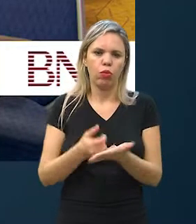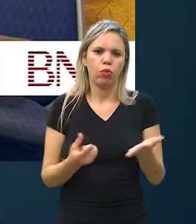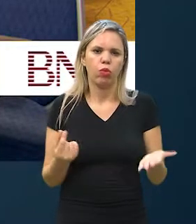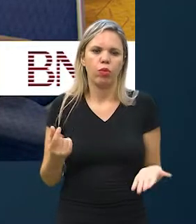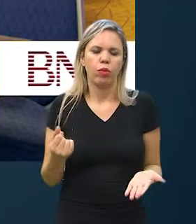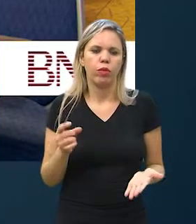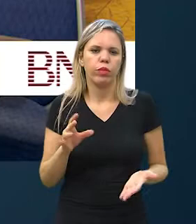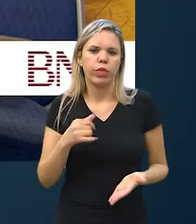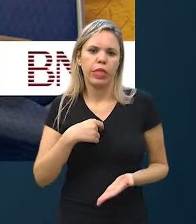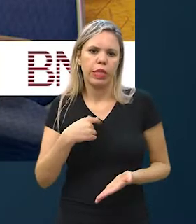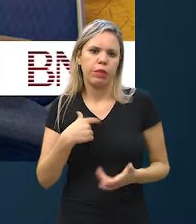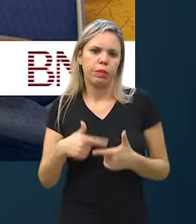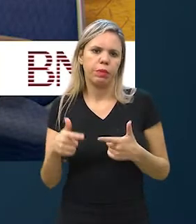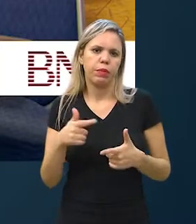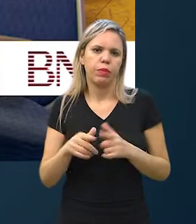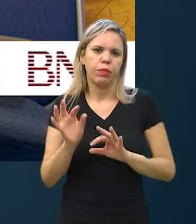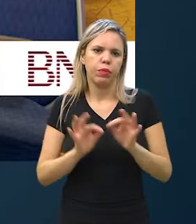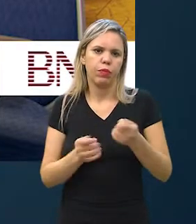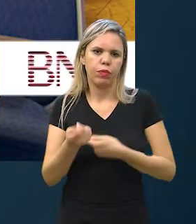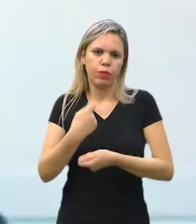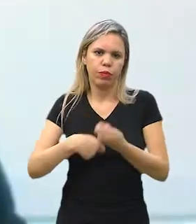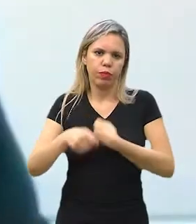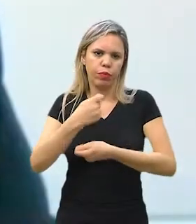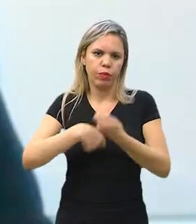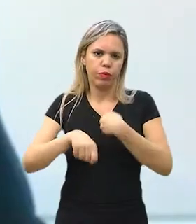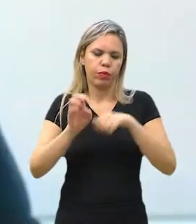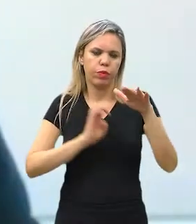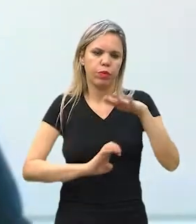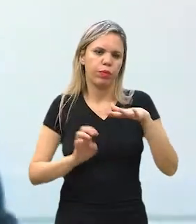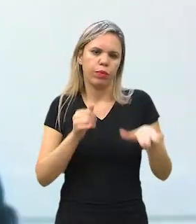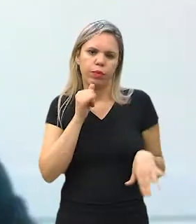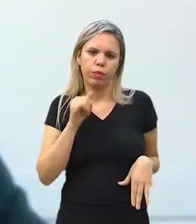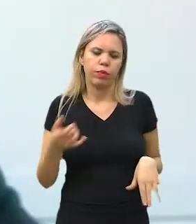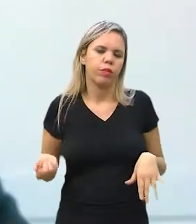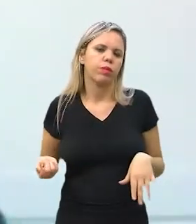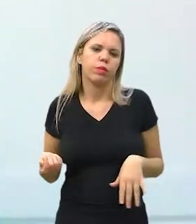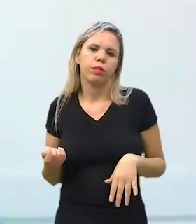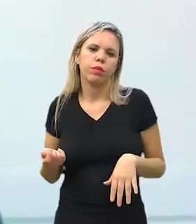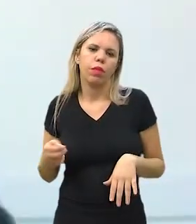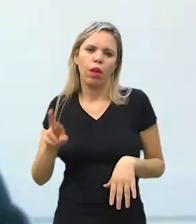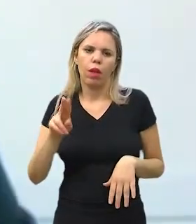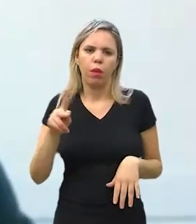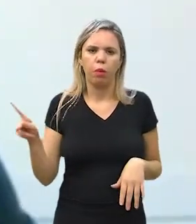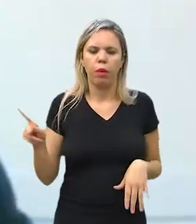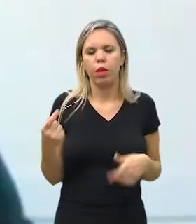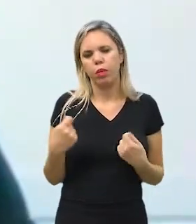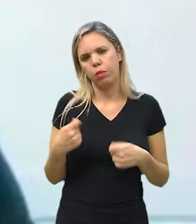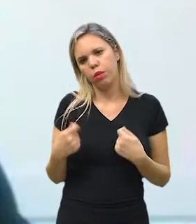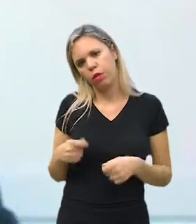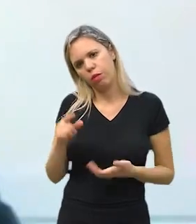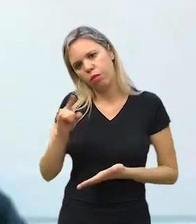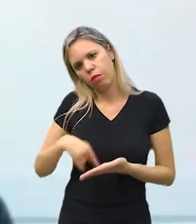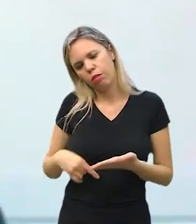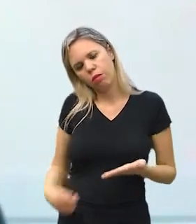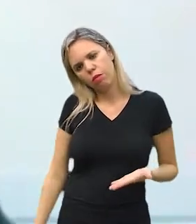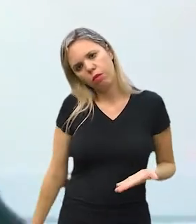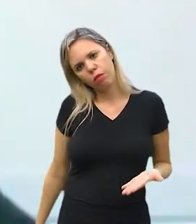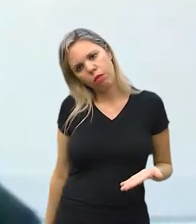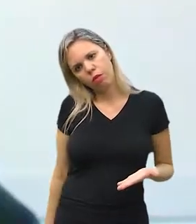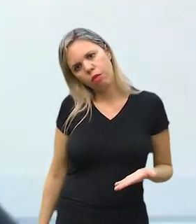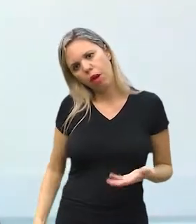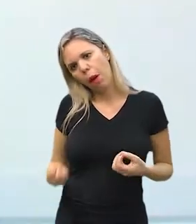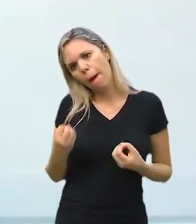muda a cifra. Então, assim, eu estou com um problema de organização na minha empresa, eu estou precisando de um ERP, eu